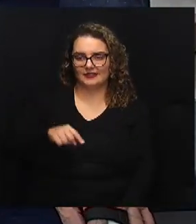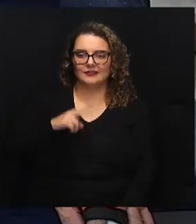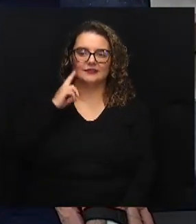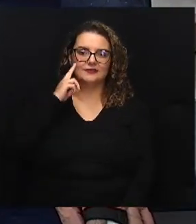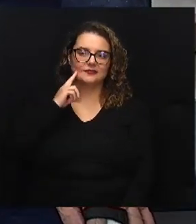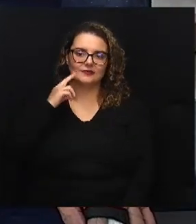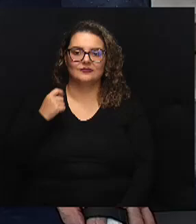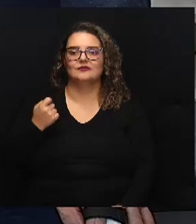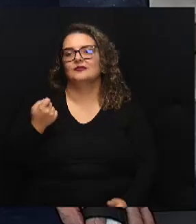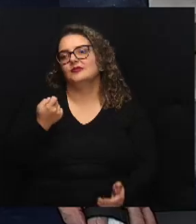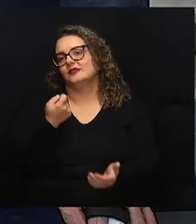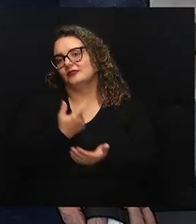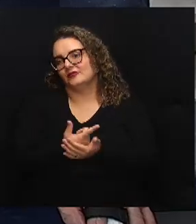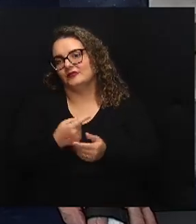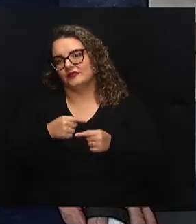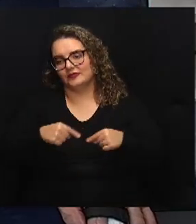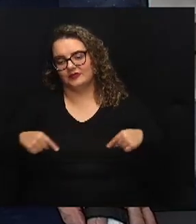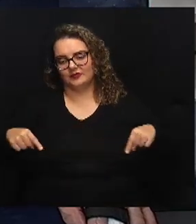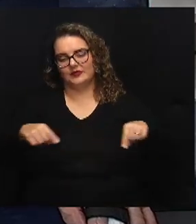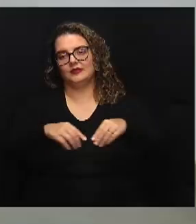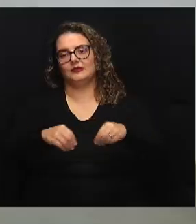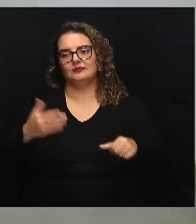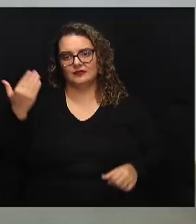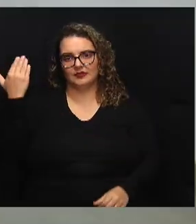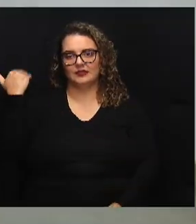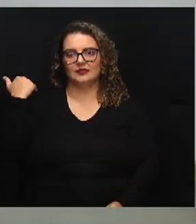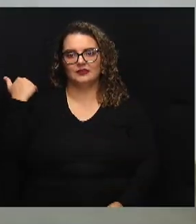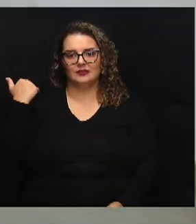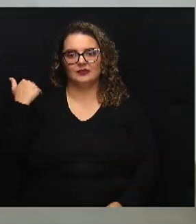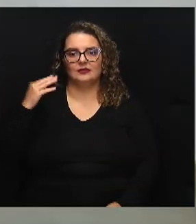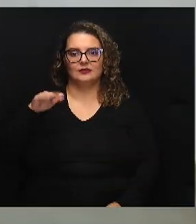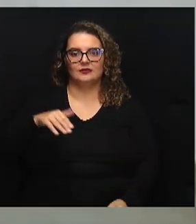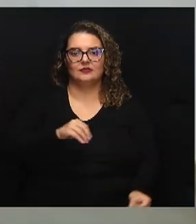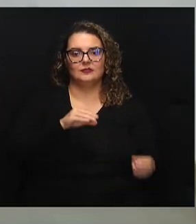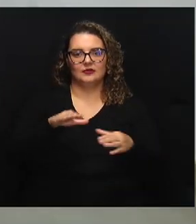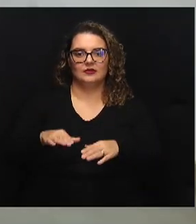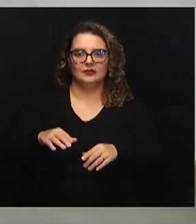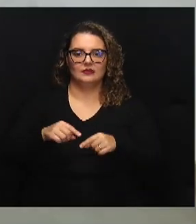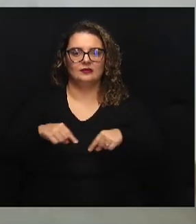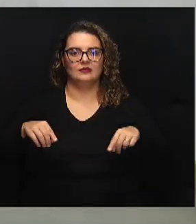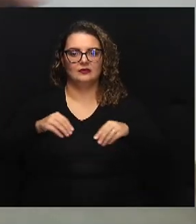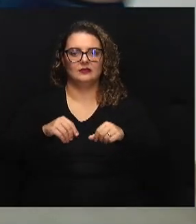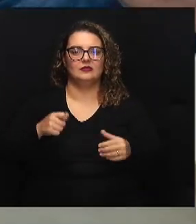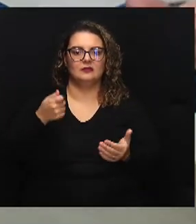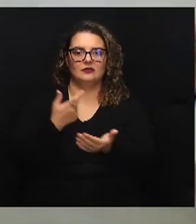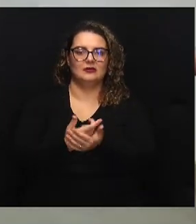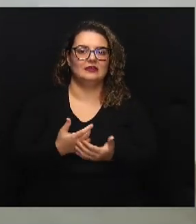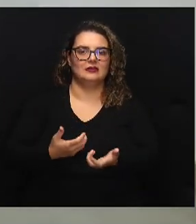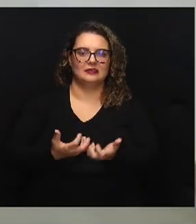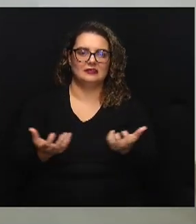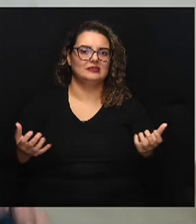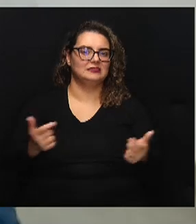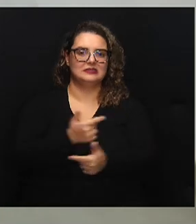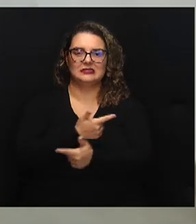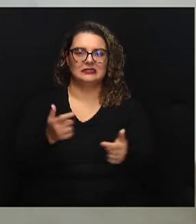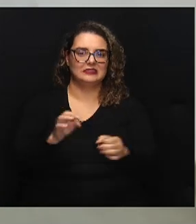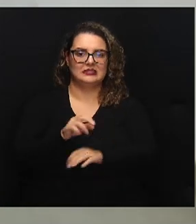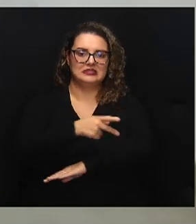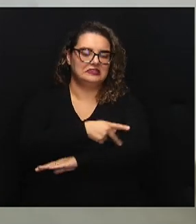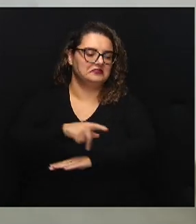comprei esse terreno na época, logo que eu mudei para cá, comprei esse terreno, fui pagando, aqui era um mato, não tinha nada, nem asfalto, não tinha